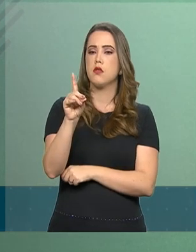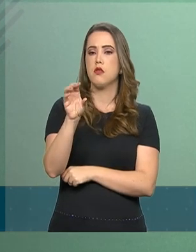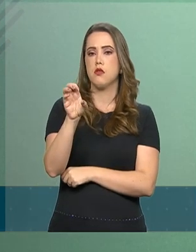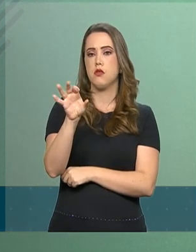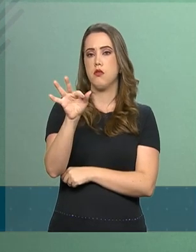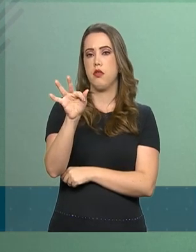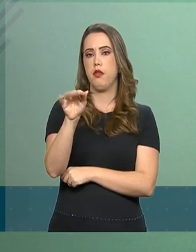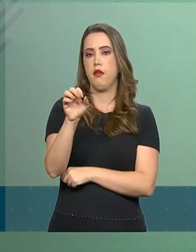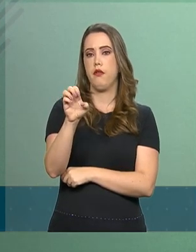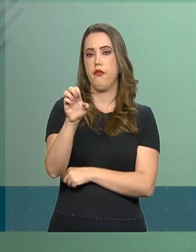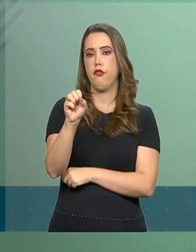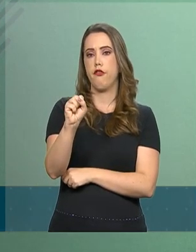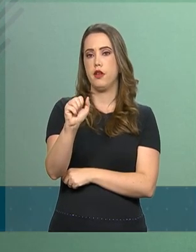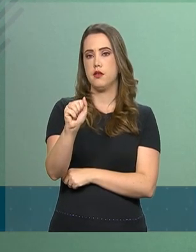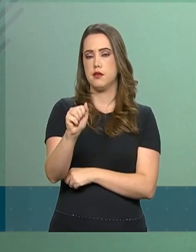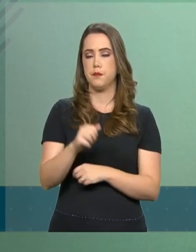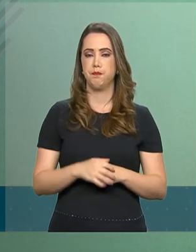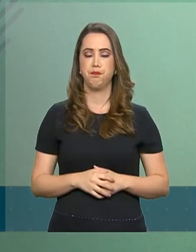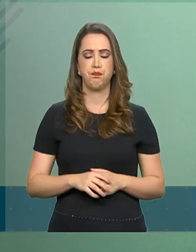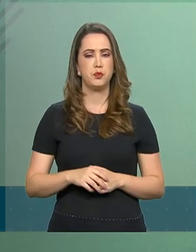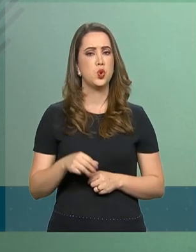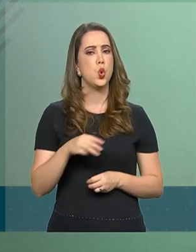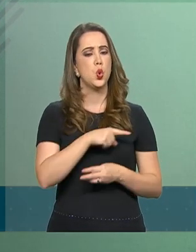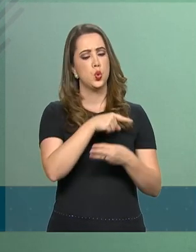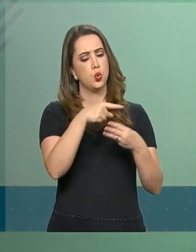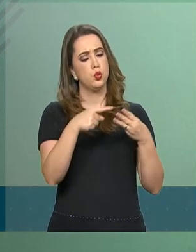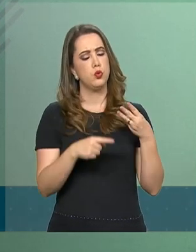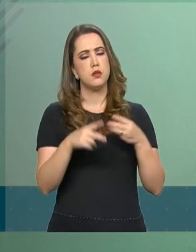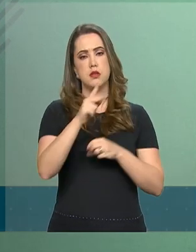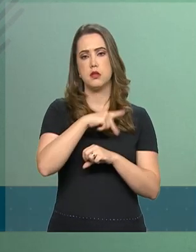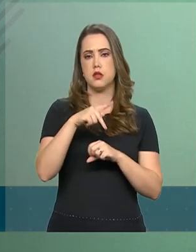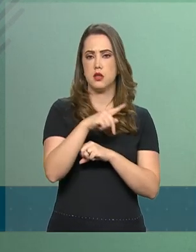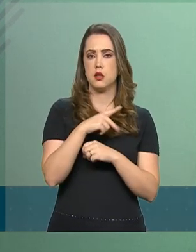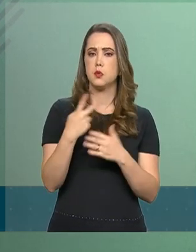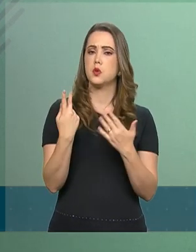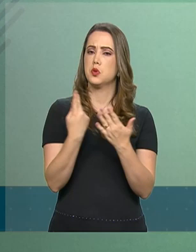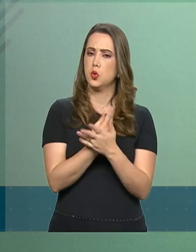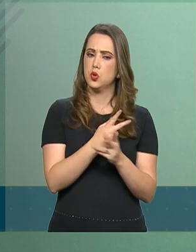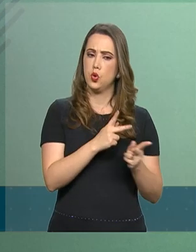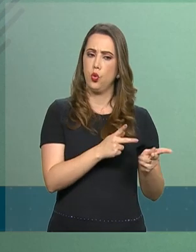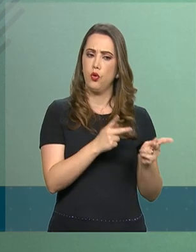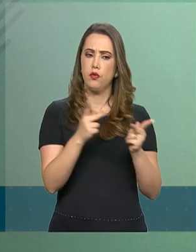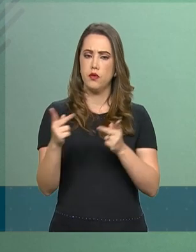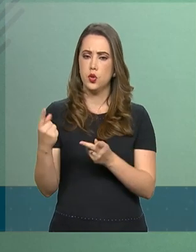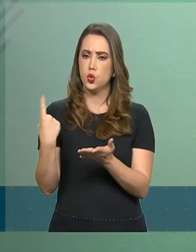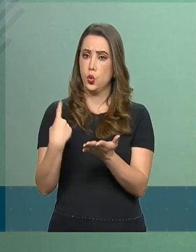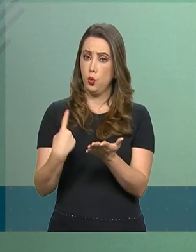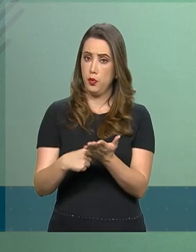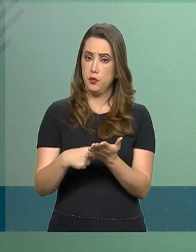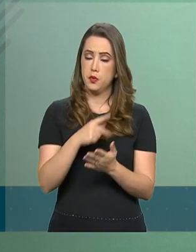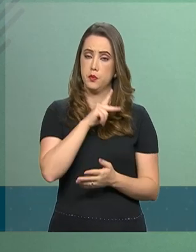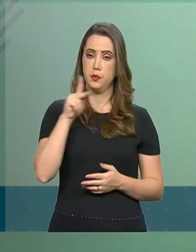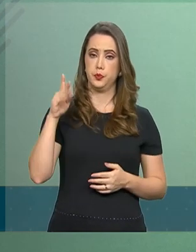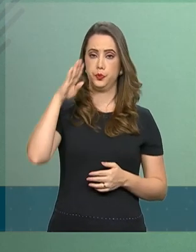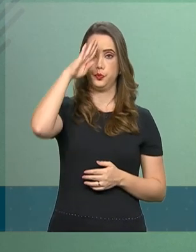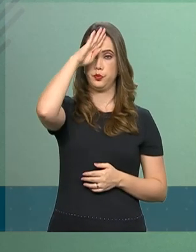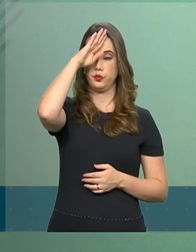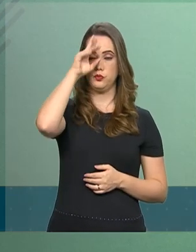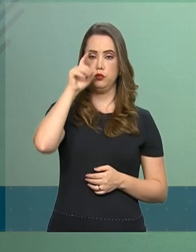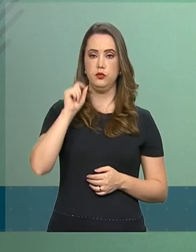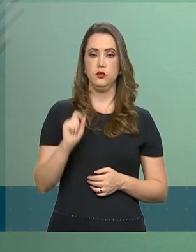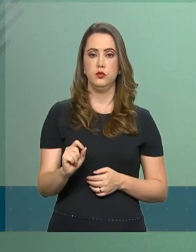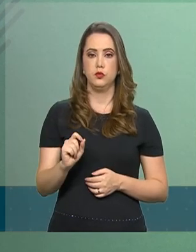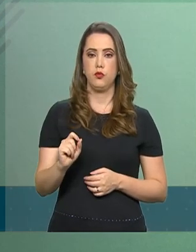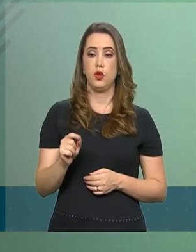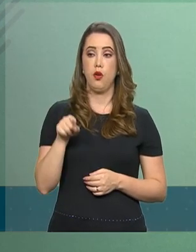em todos os países materializou se o convite formal para que o presidente jair bolsonaro